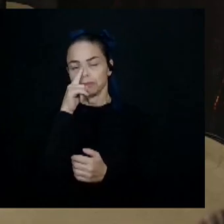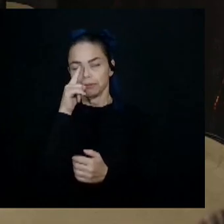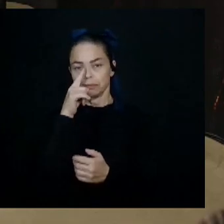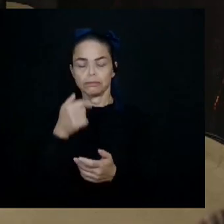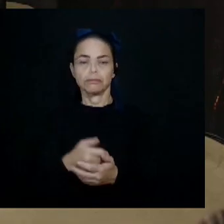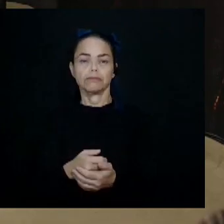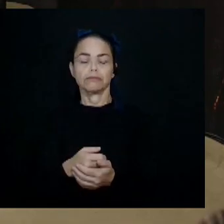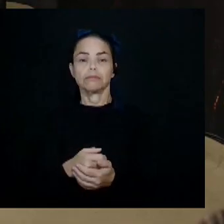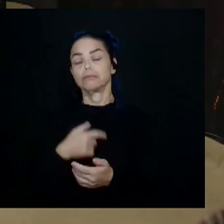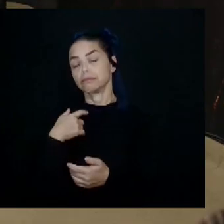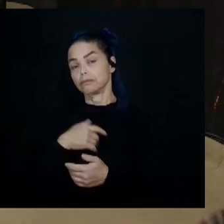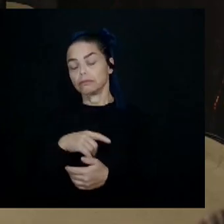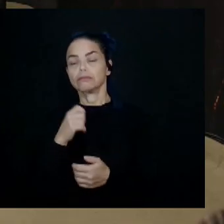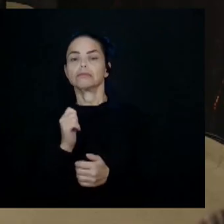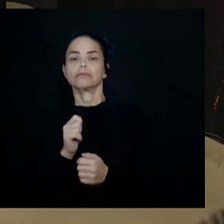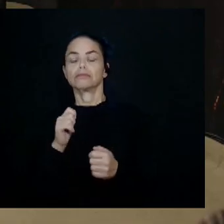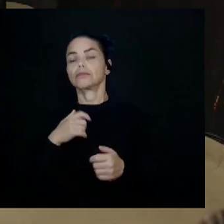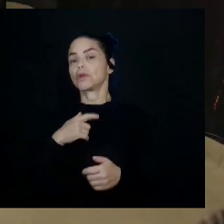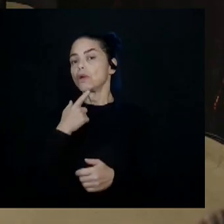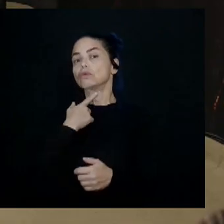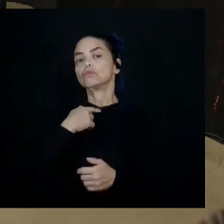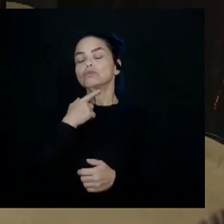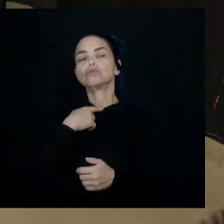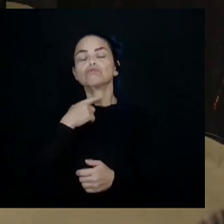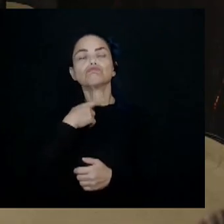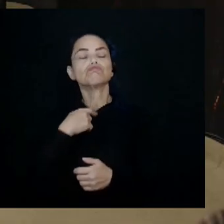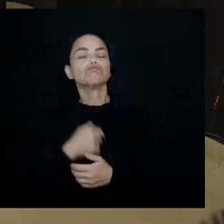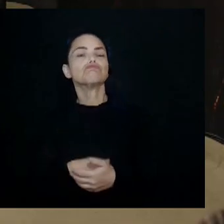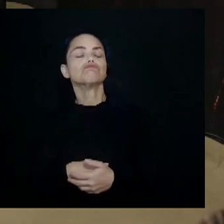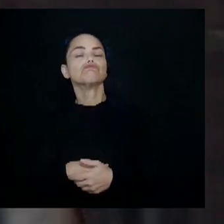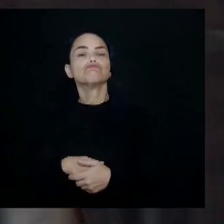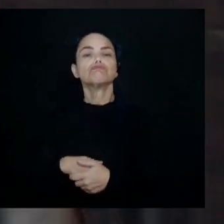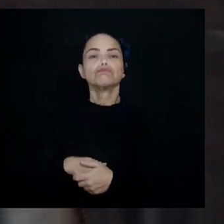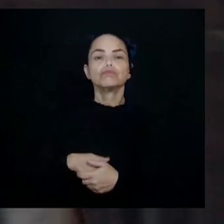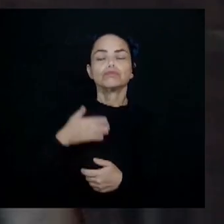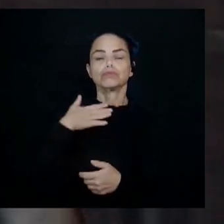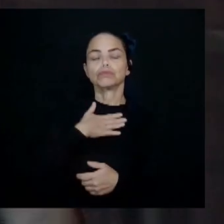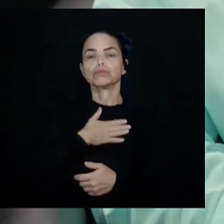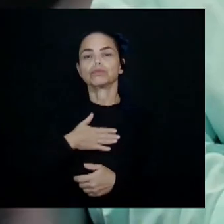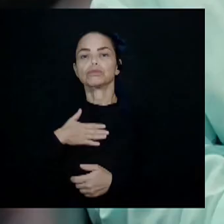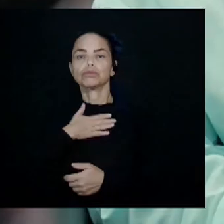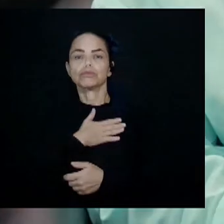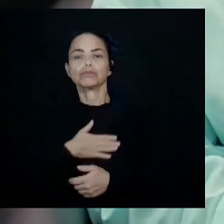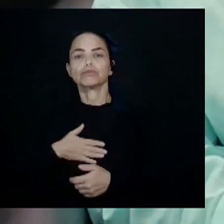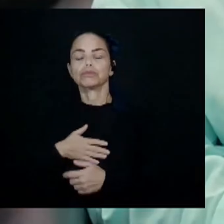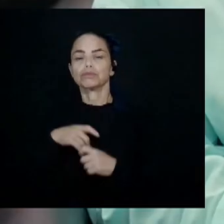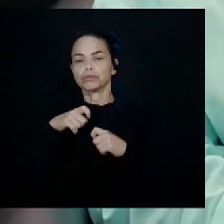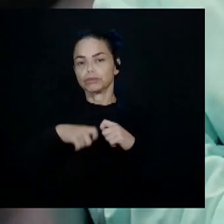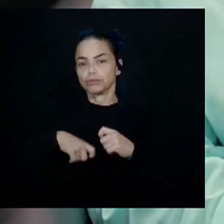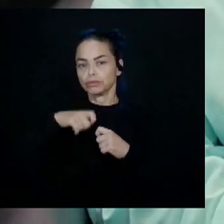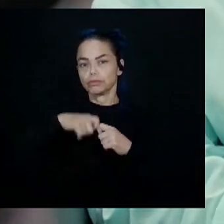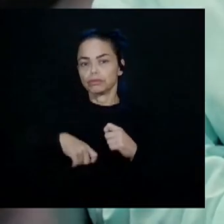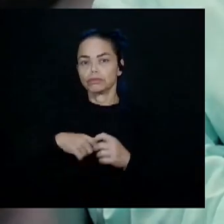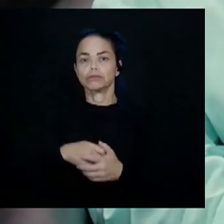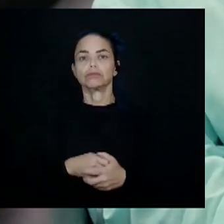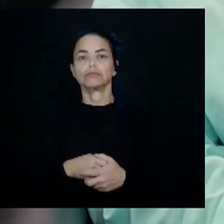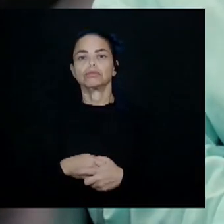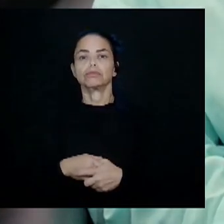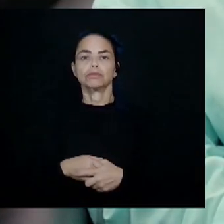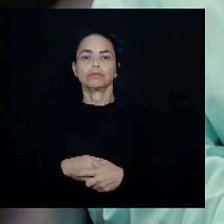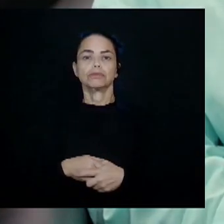se é gostoso isso, né? Por pura curiosidade. Olha aí o perigo. E aí, olha o perigo. É um perigo. E por